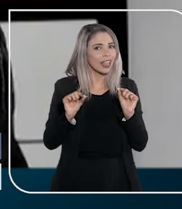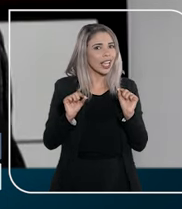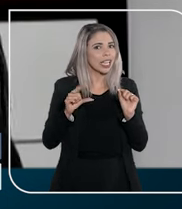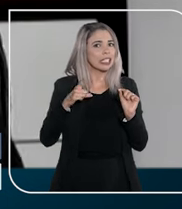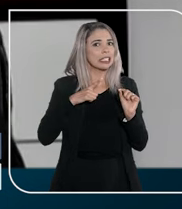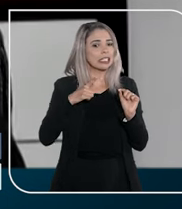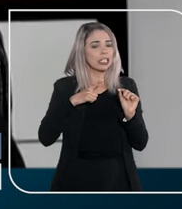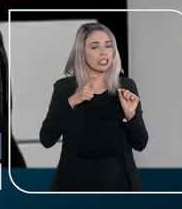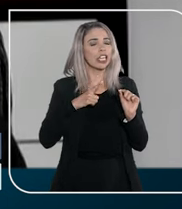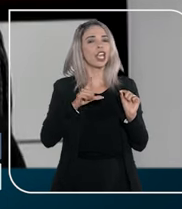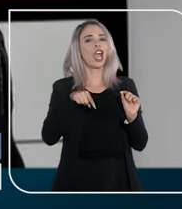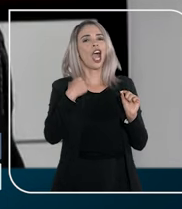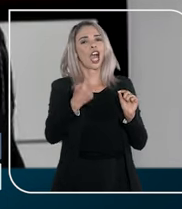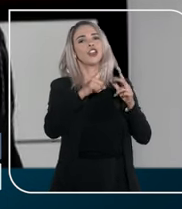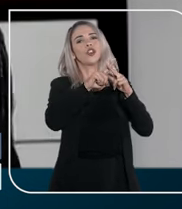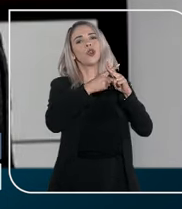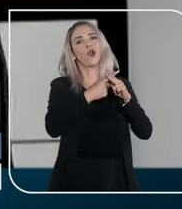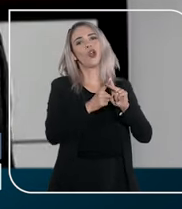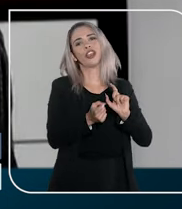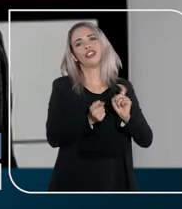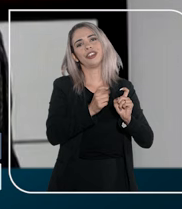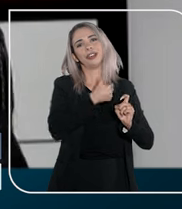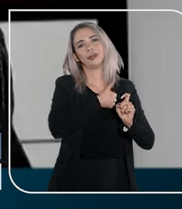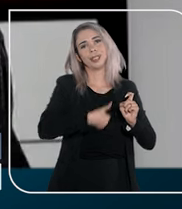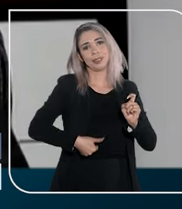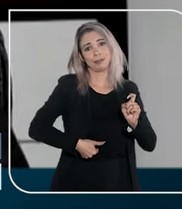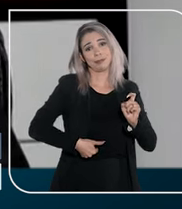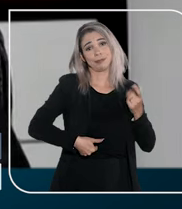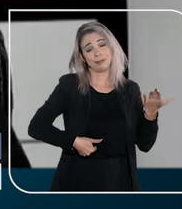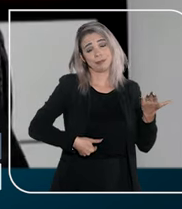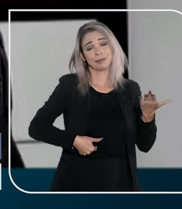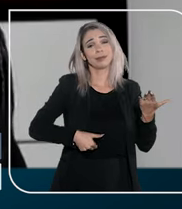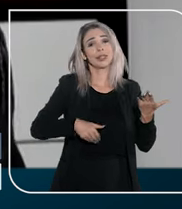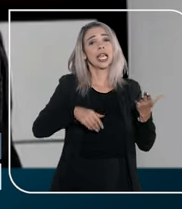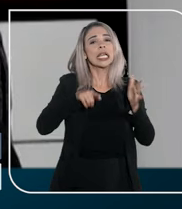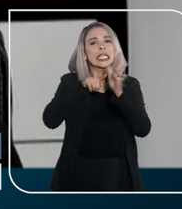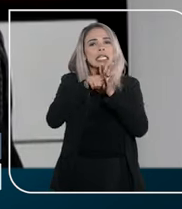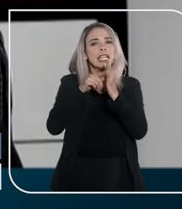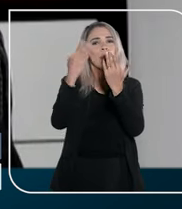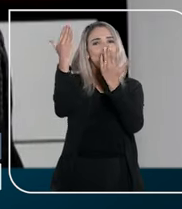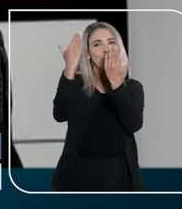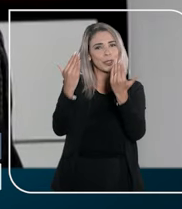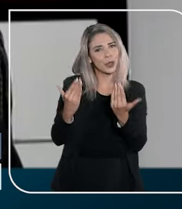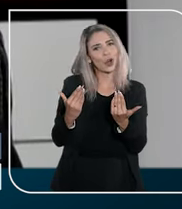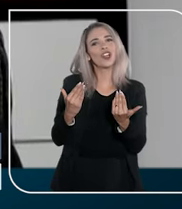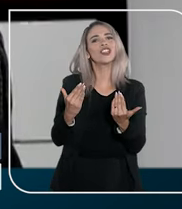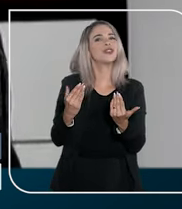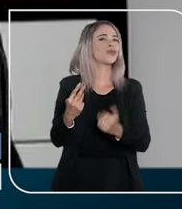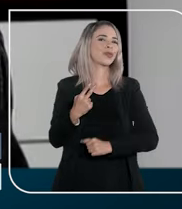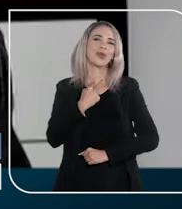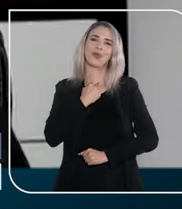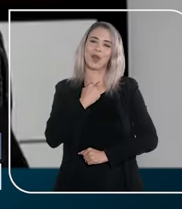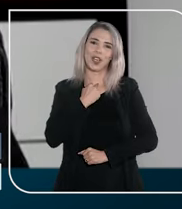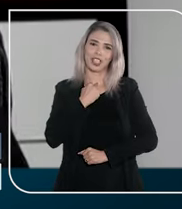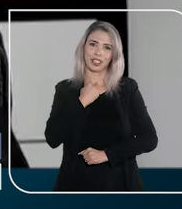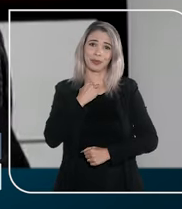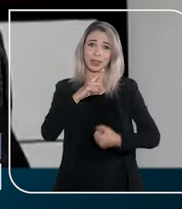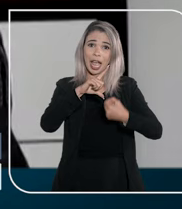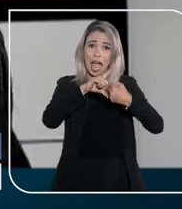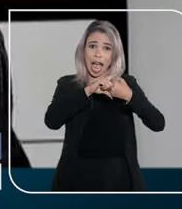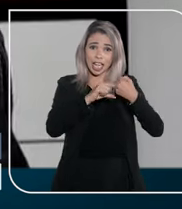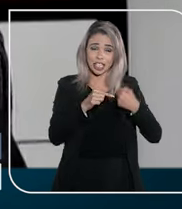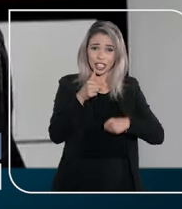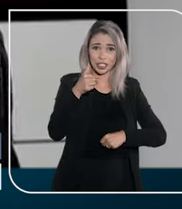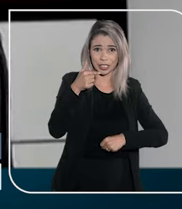a administração pública. No caso de exame psicológico é um, porque o artigo 37 da Constituição nos diz que